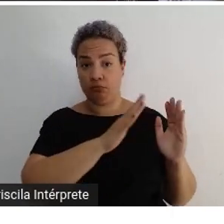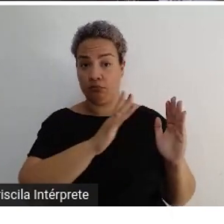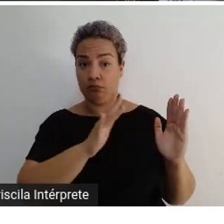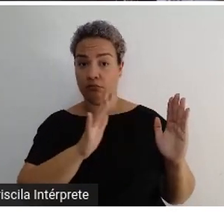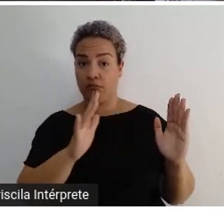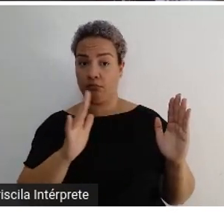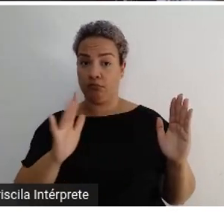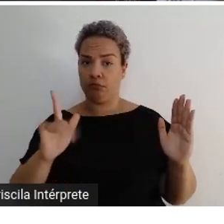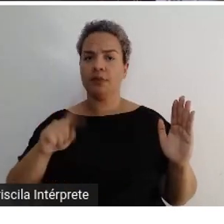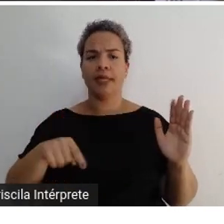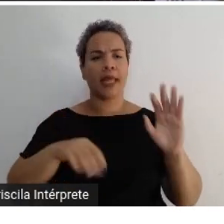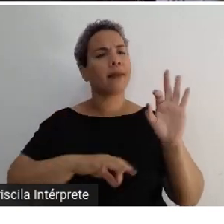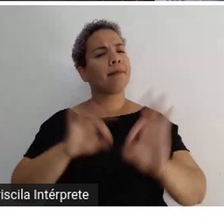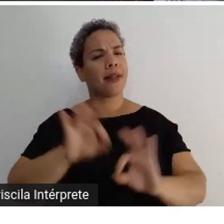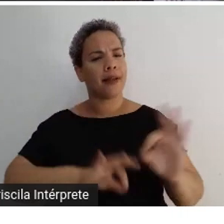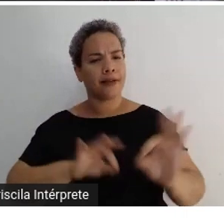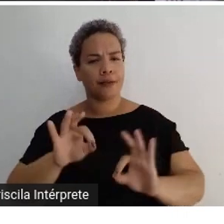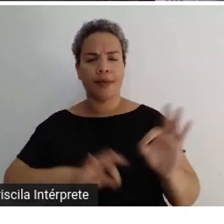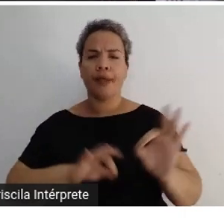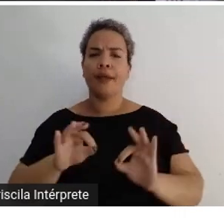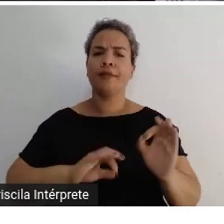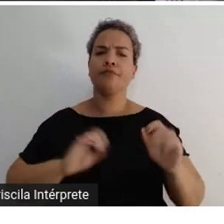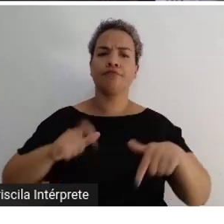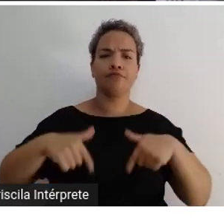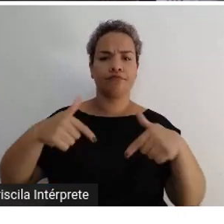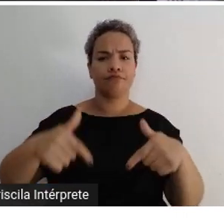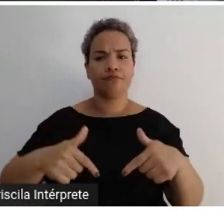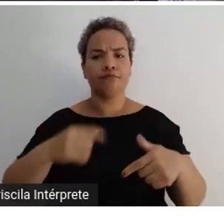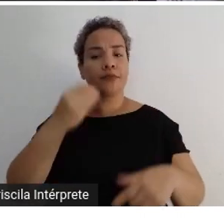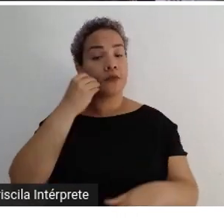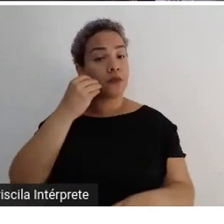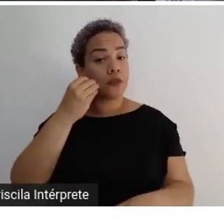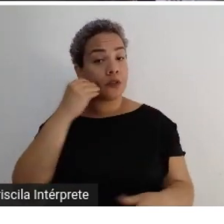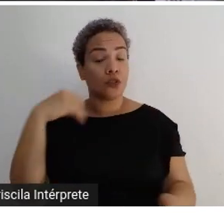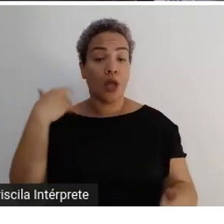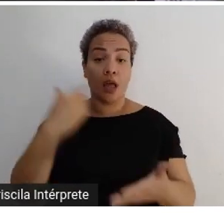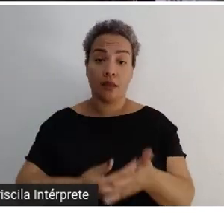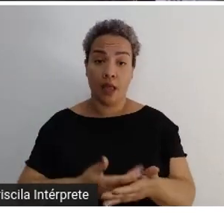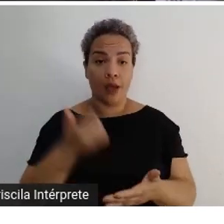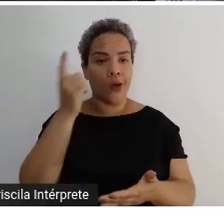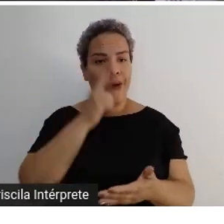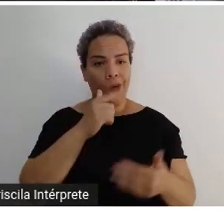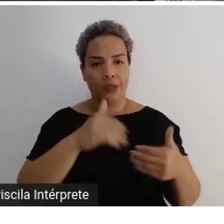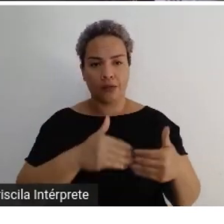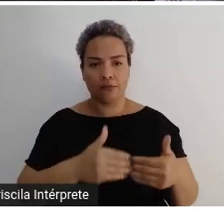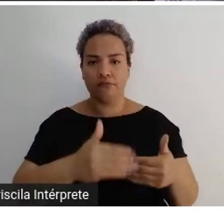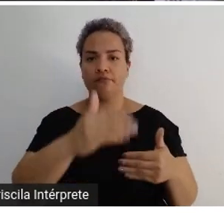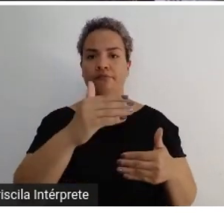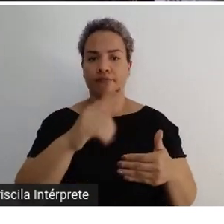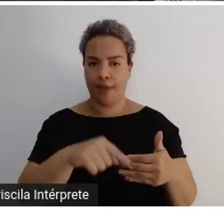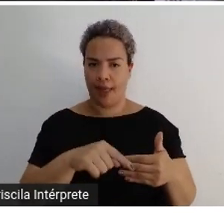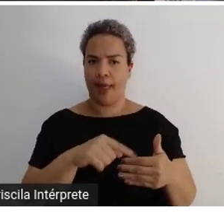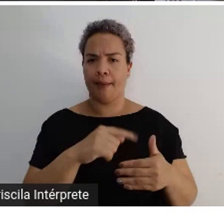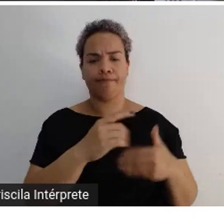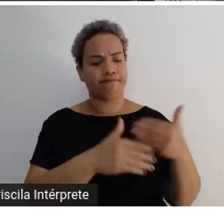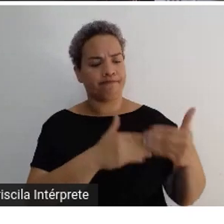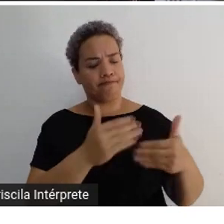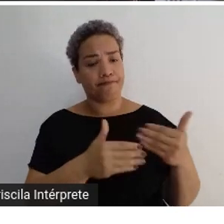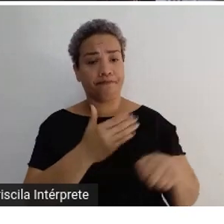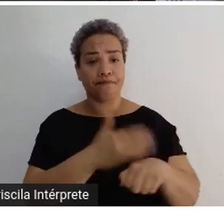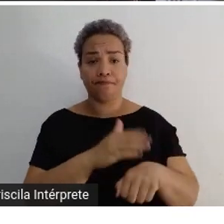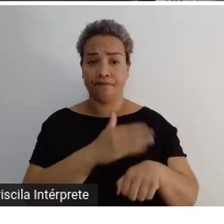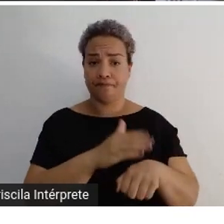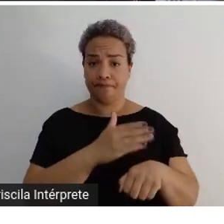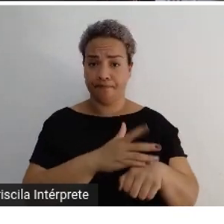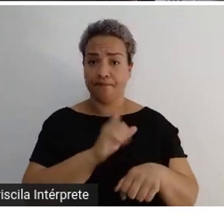um planejamento, execução, testes, até entrar em produção. E após entrar em produção é